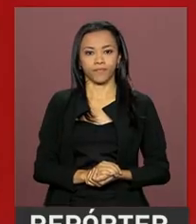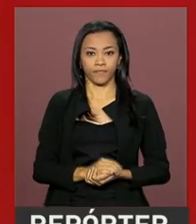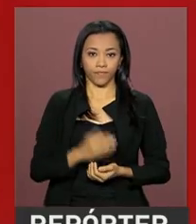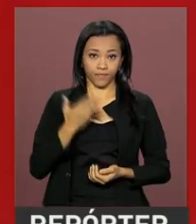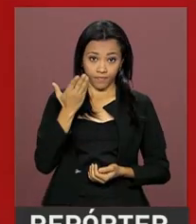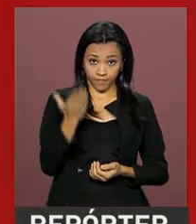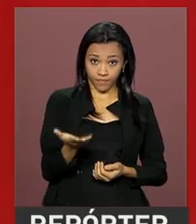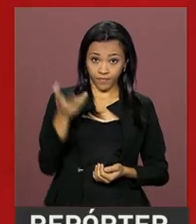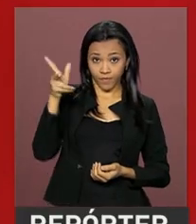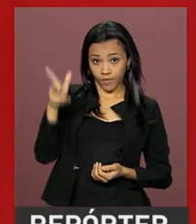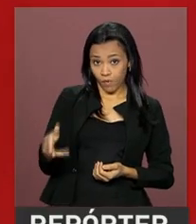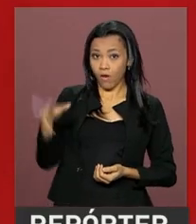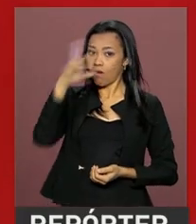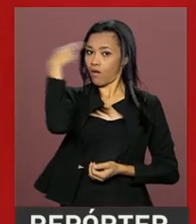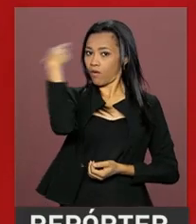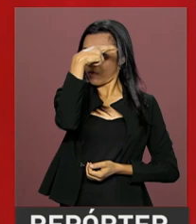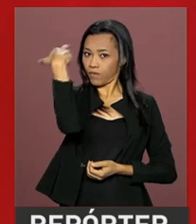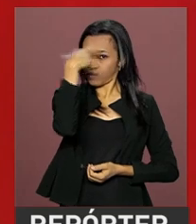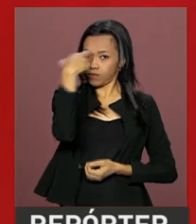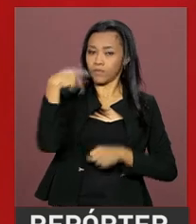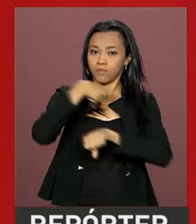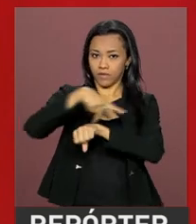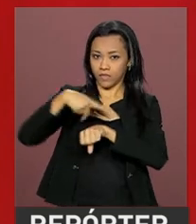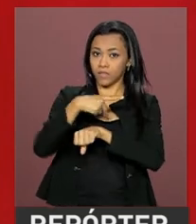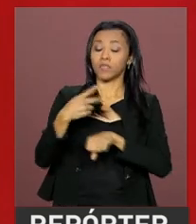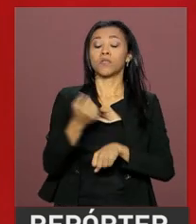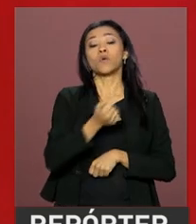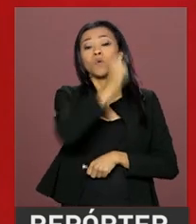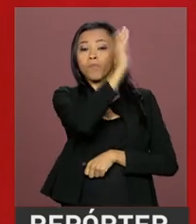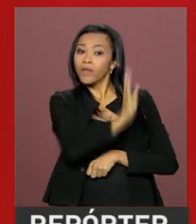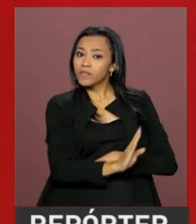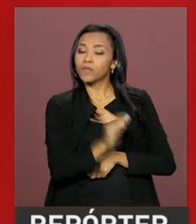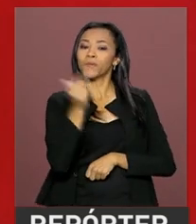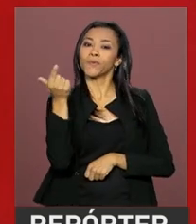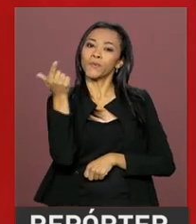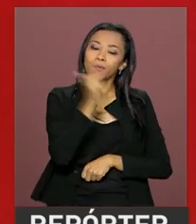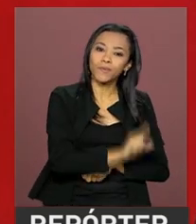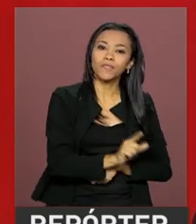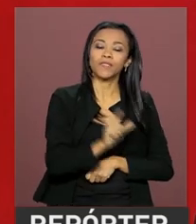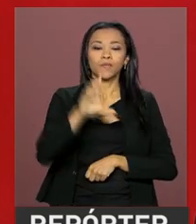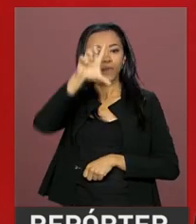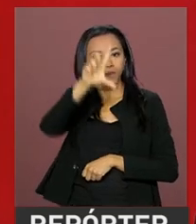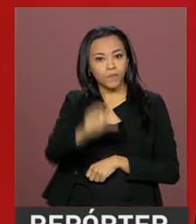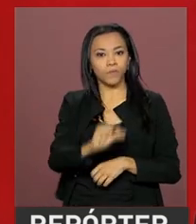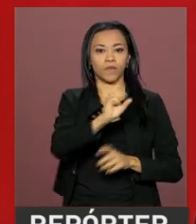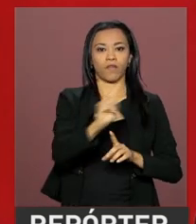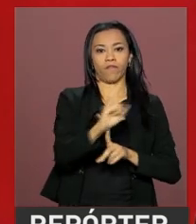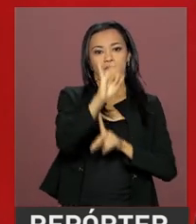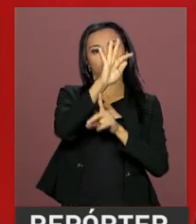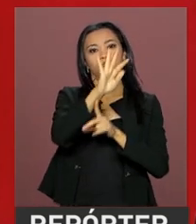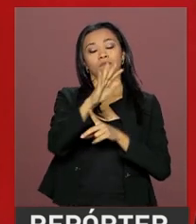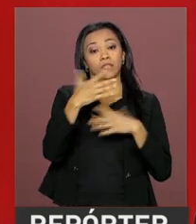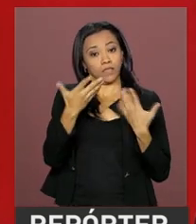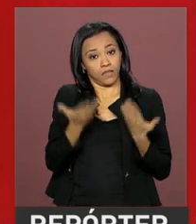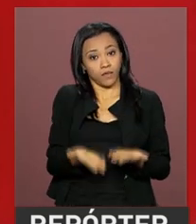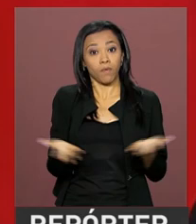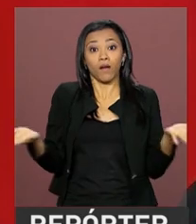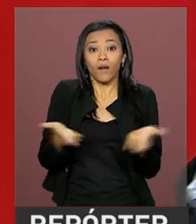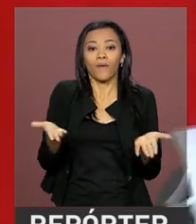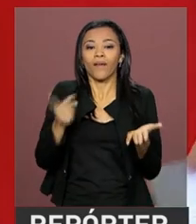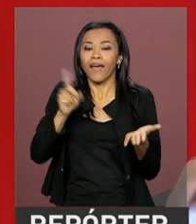Tal como a Rússia, o Brasil reconquistou o controle sobre a inflação. A hora, portanto, é